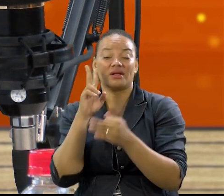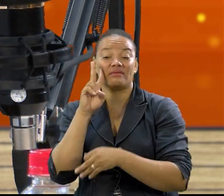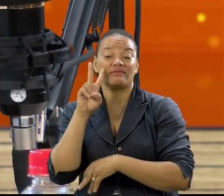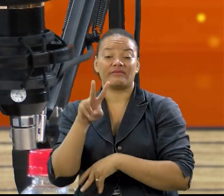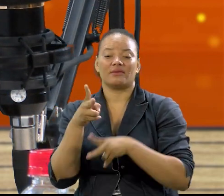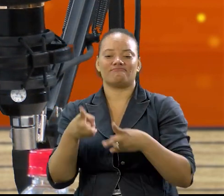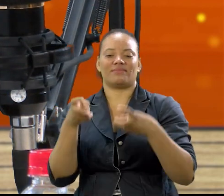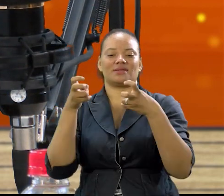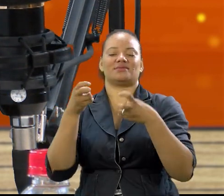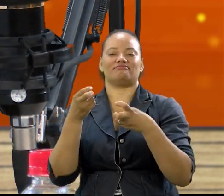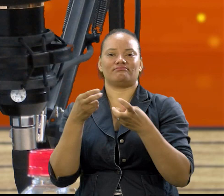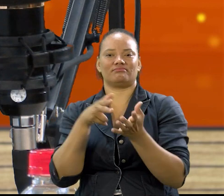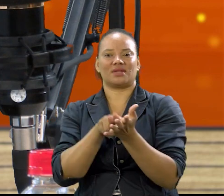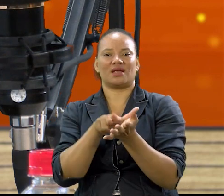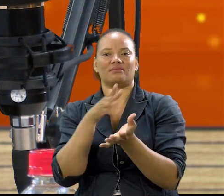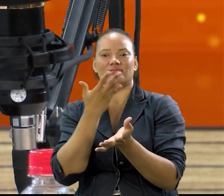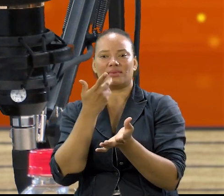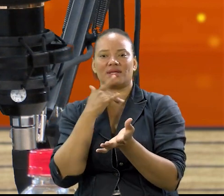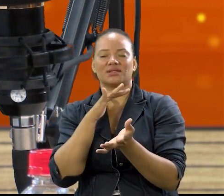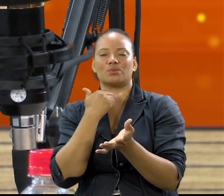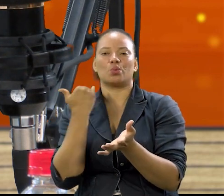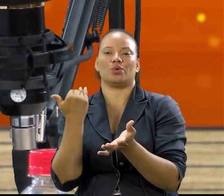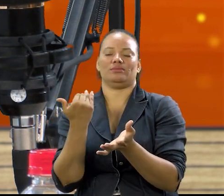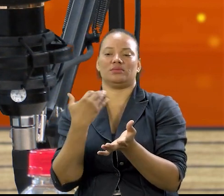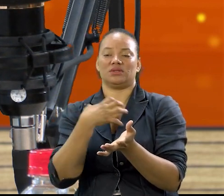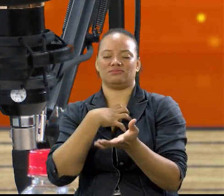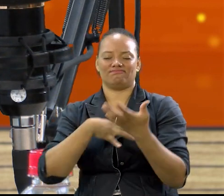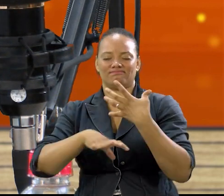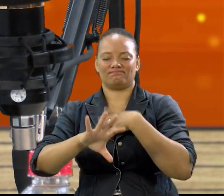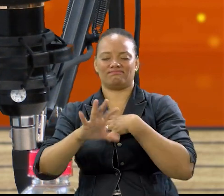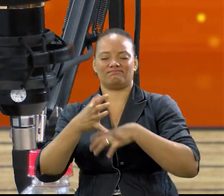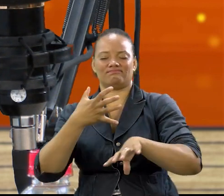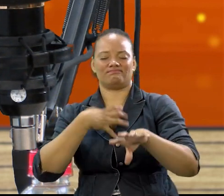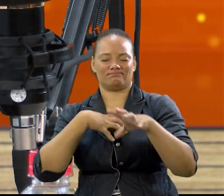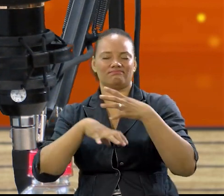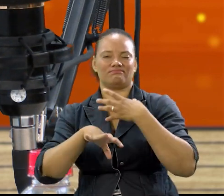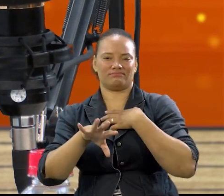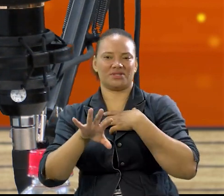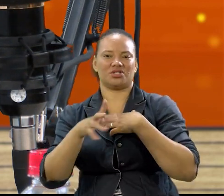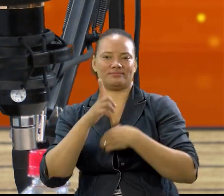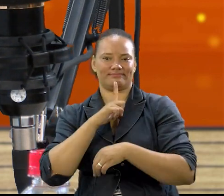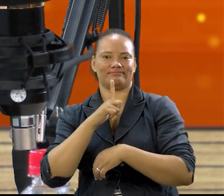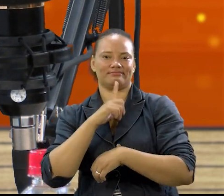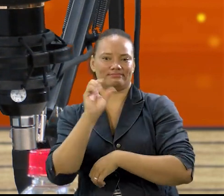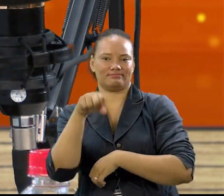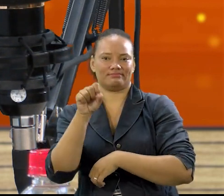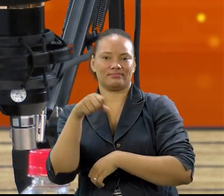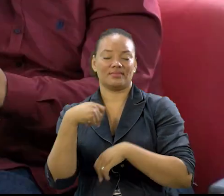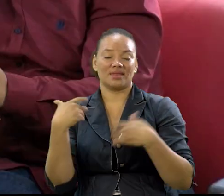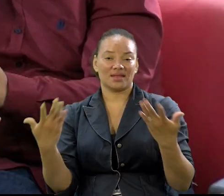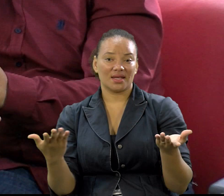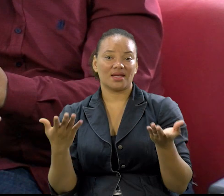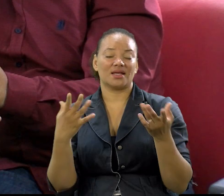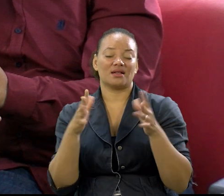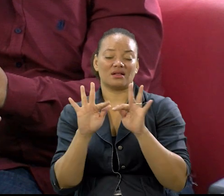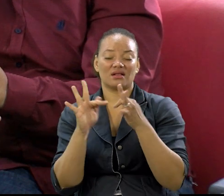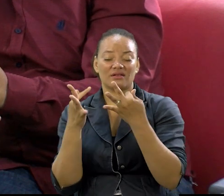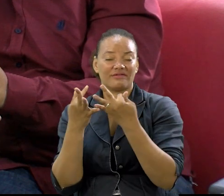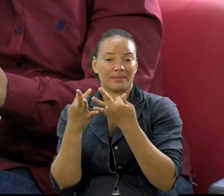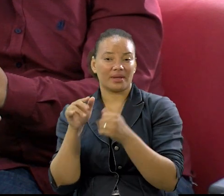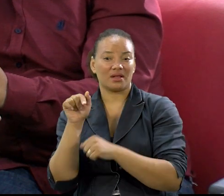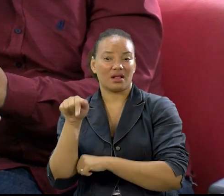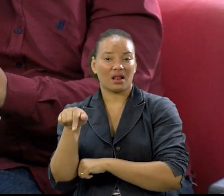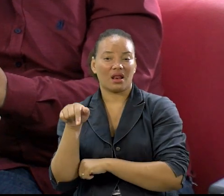gente tem que ter essa simpatia né Nós temos que ter ess simpatia né E essa família é isso que eu costumo falar assim